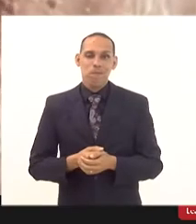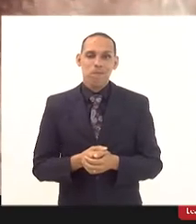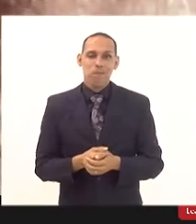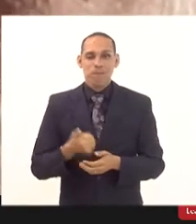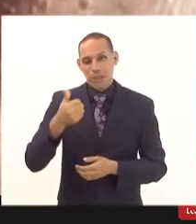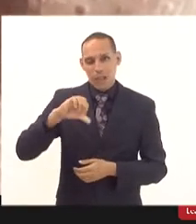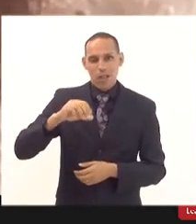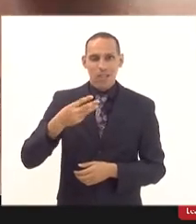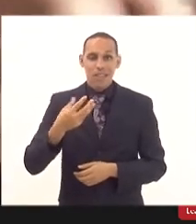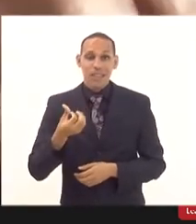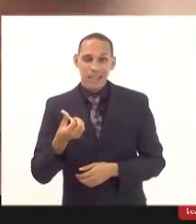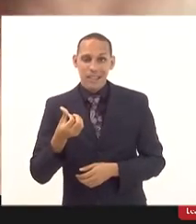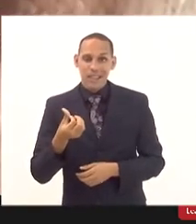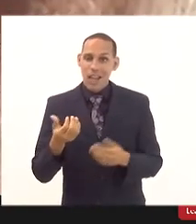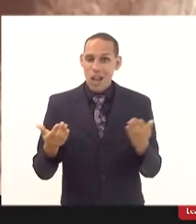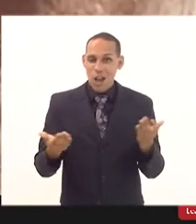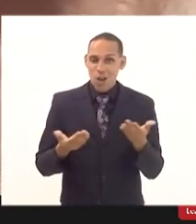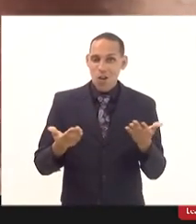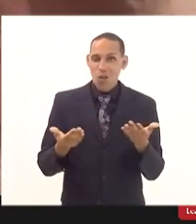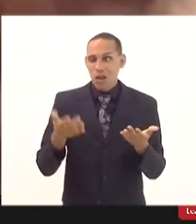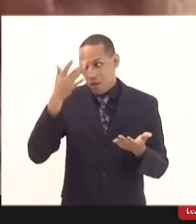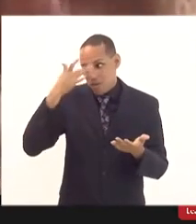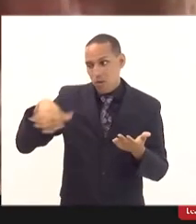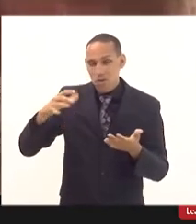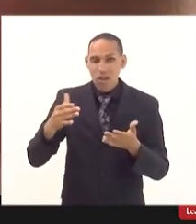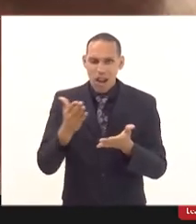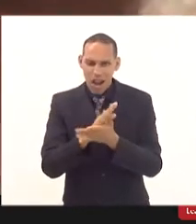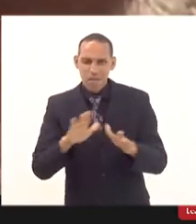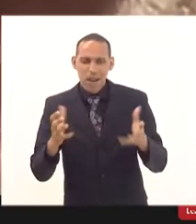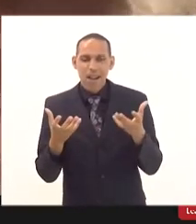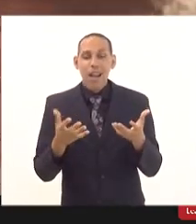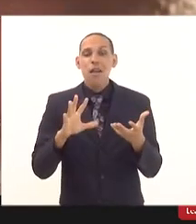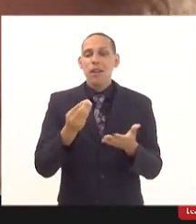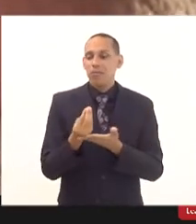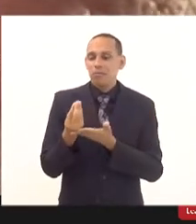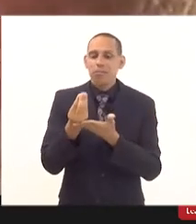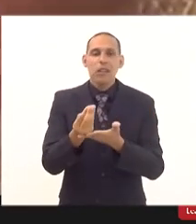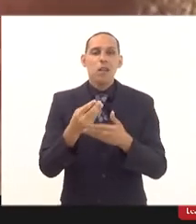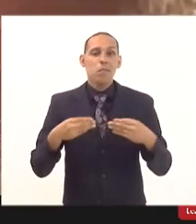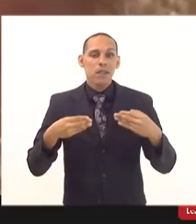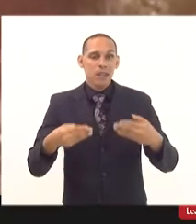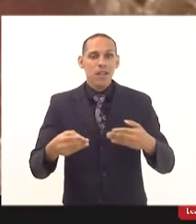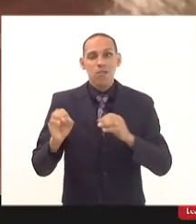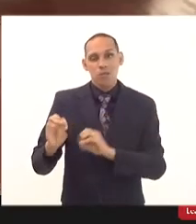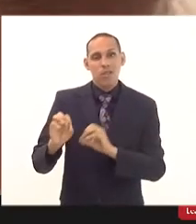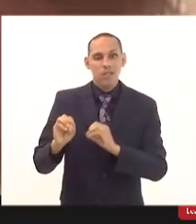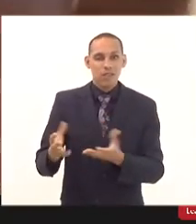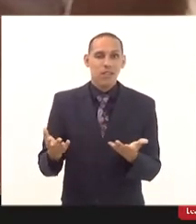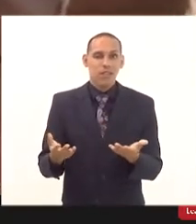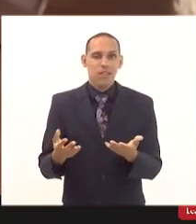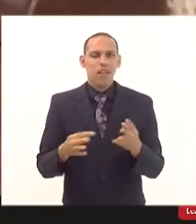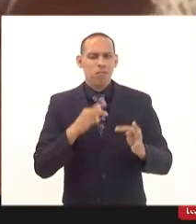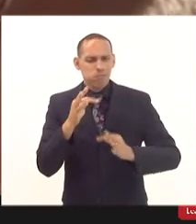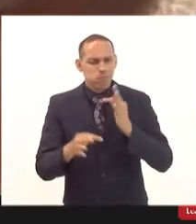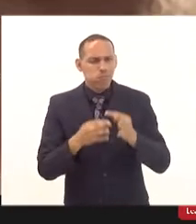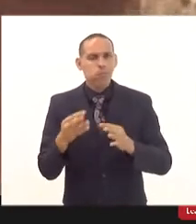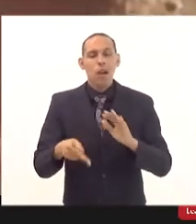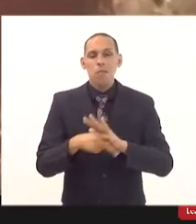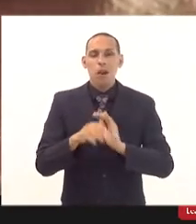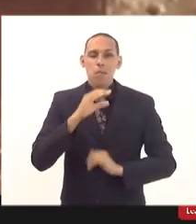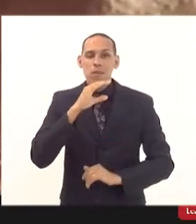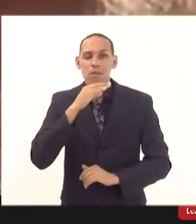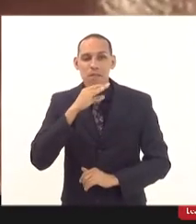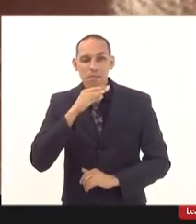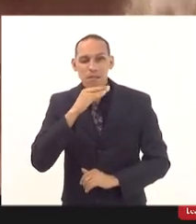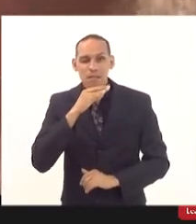36 a emissora que hoje quer extinguir foi entoada Ministério educação e ativas intermediadas por causa do monte de Andrade